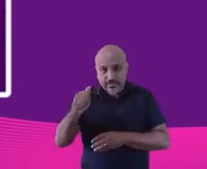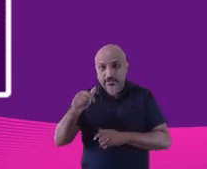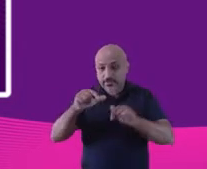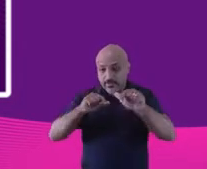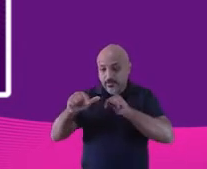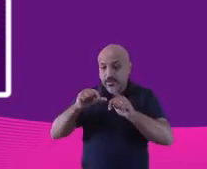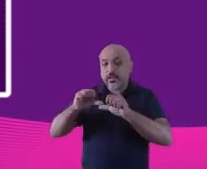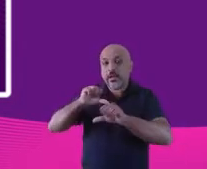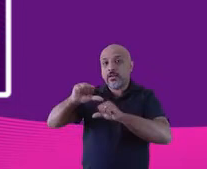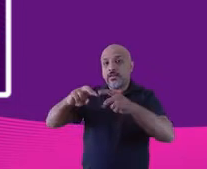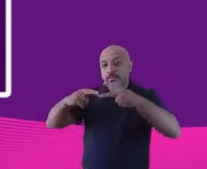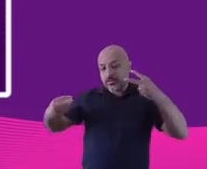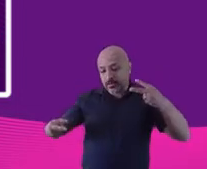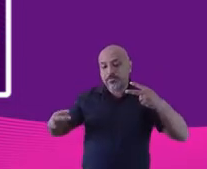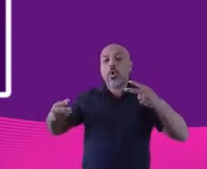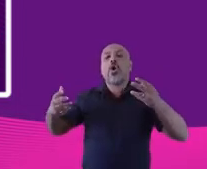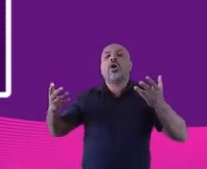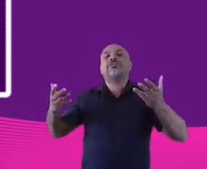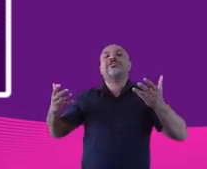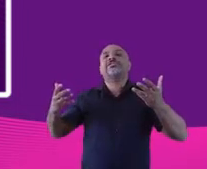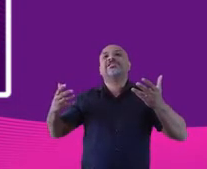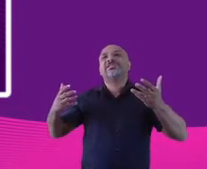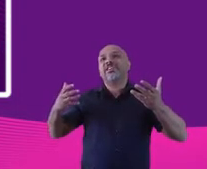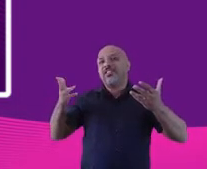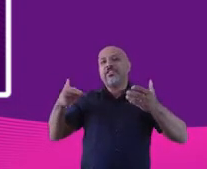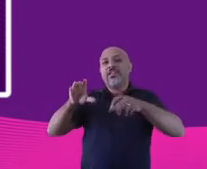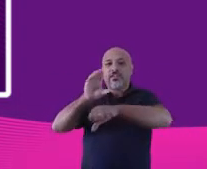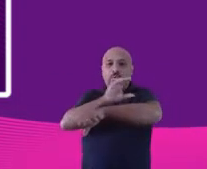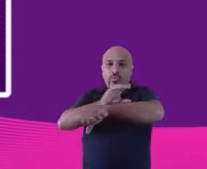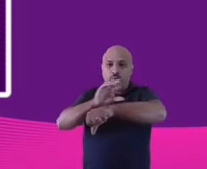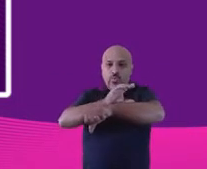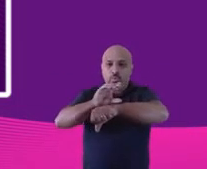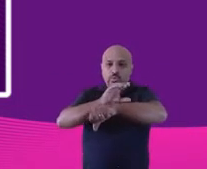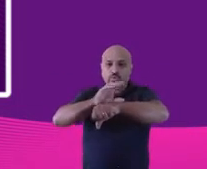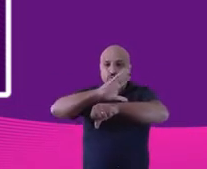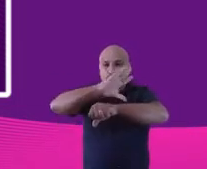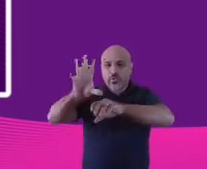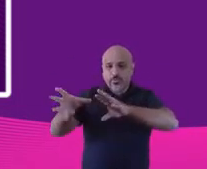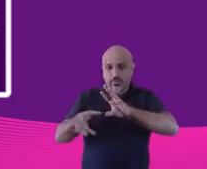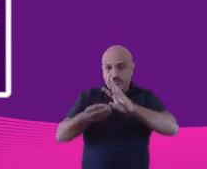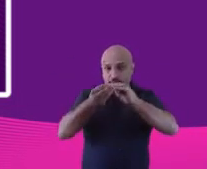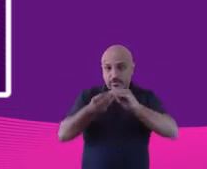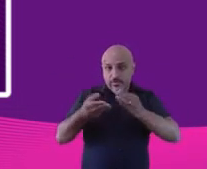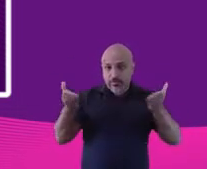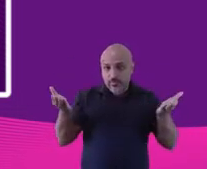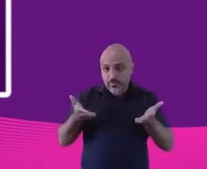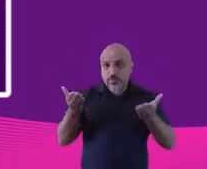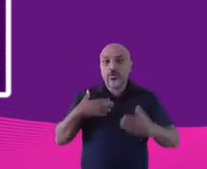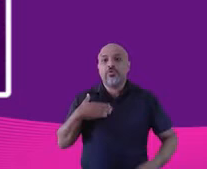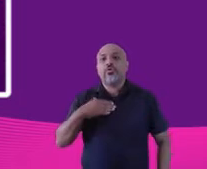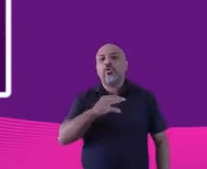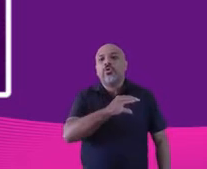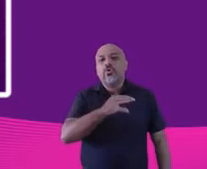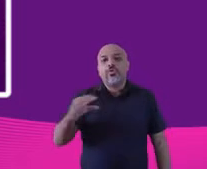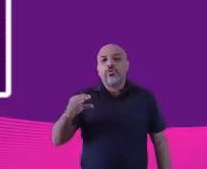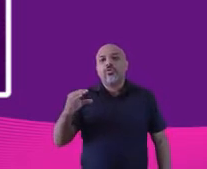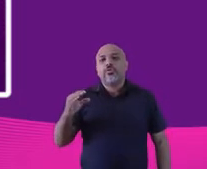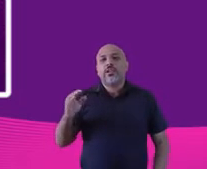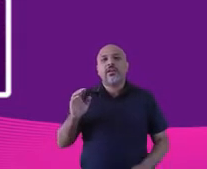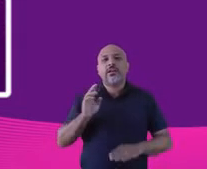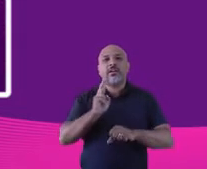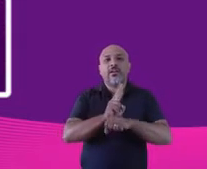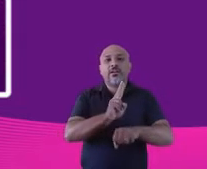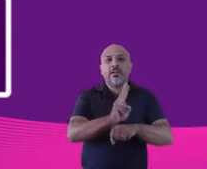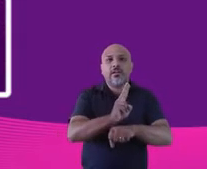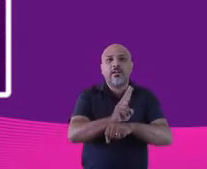transplante e fiz alguns cursos complementares. E, no momento, agora eu sou coordenador da residência